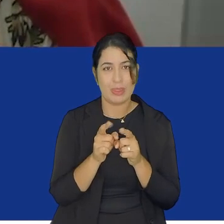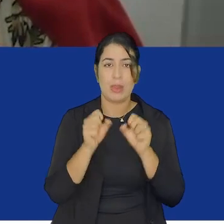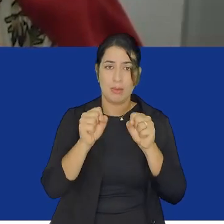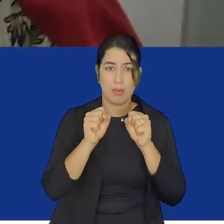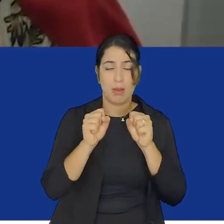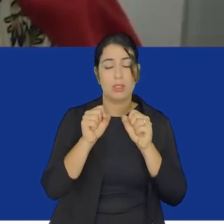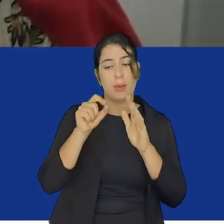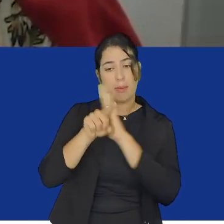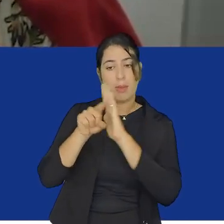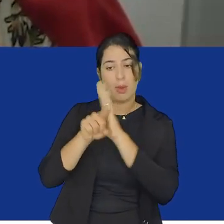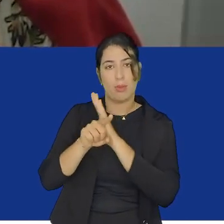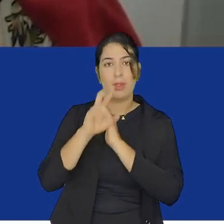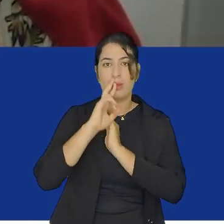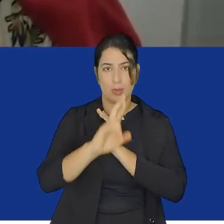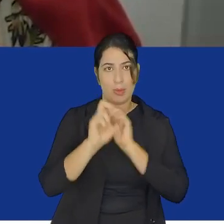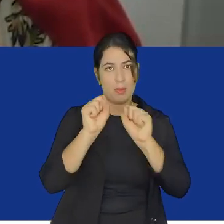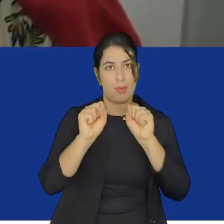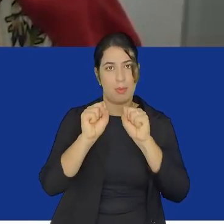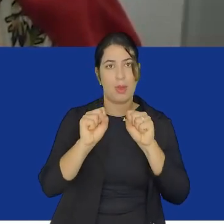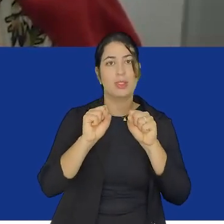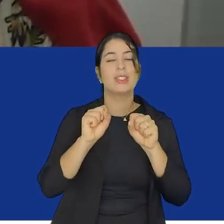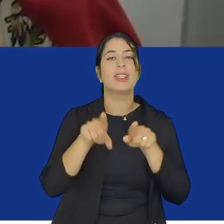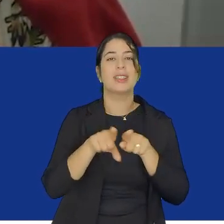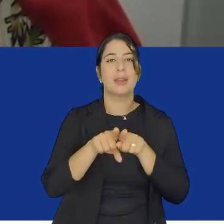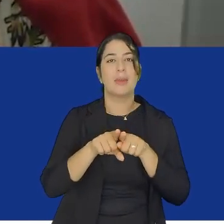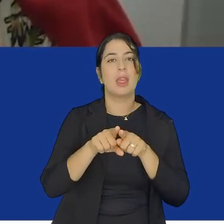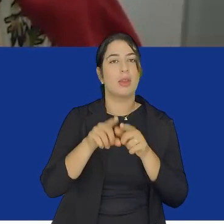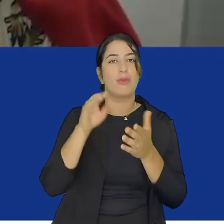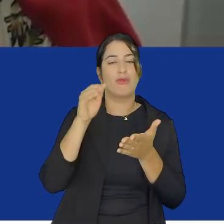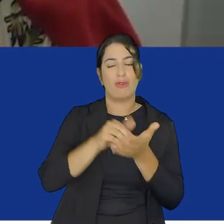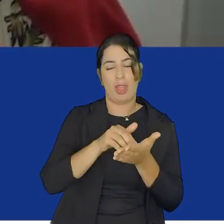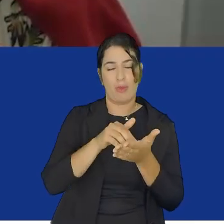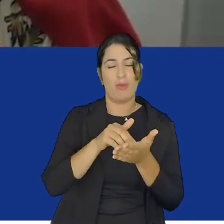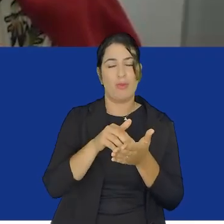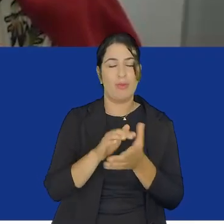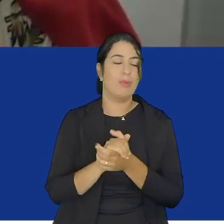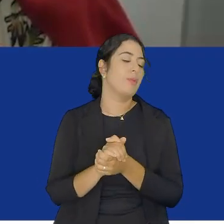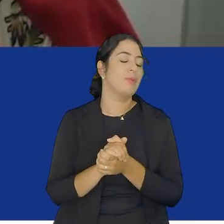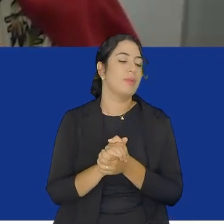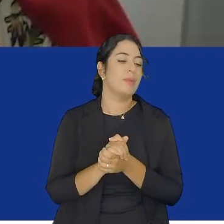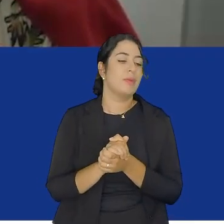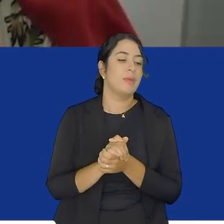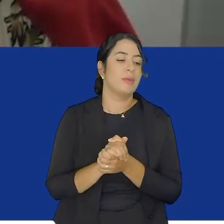essas duas questões e fazerem as considerações finais. Eu agradeço desde já.